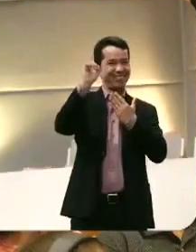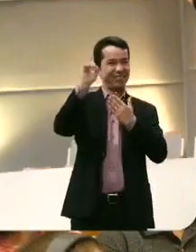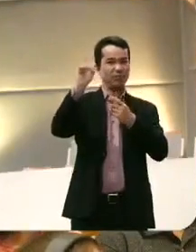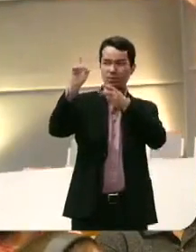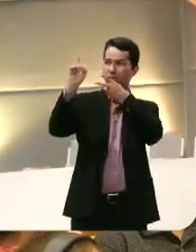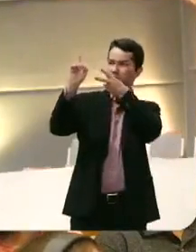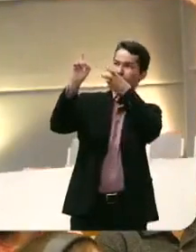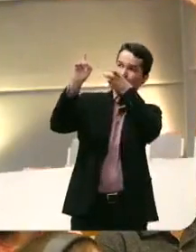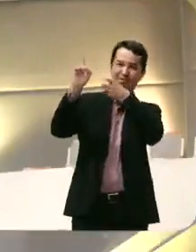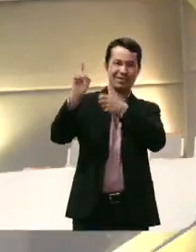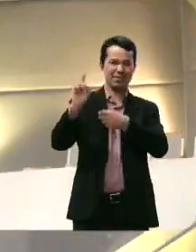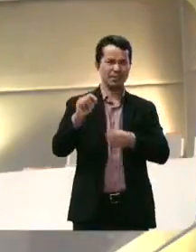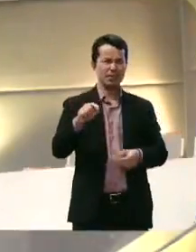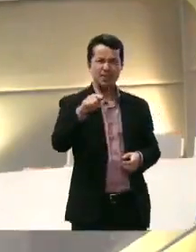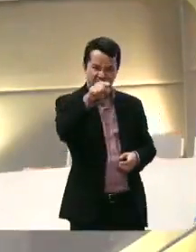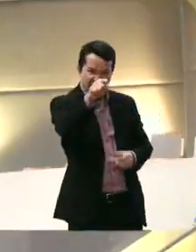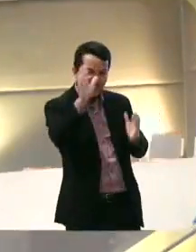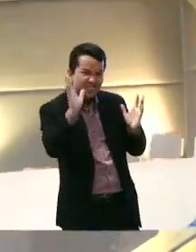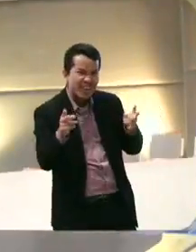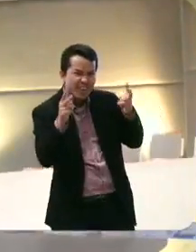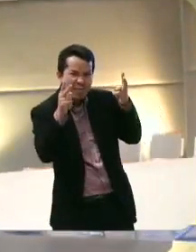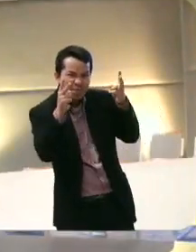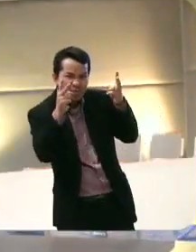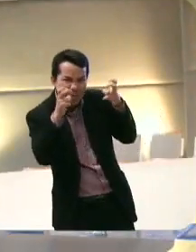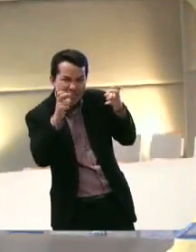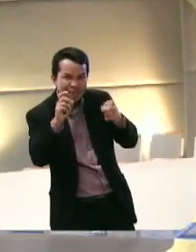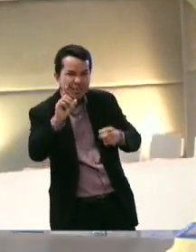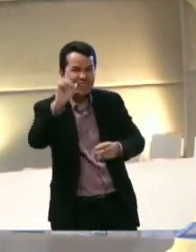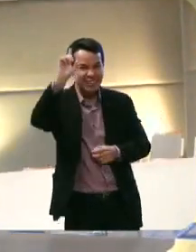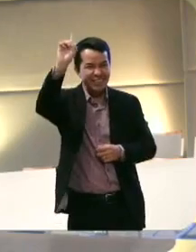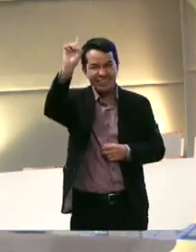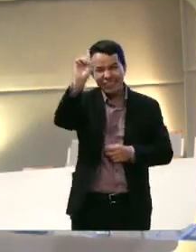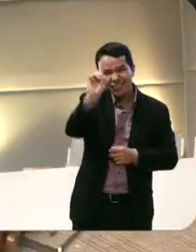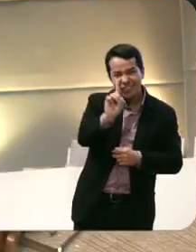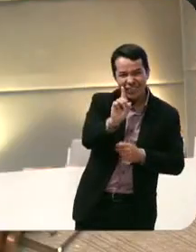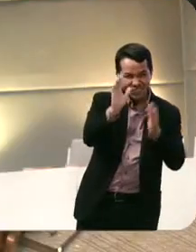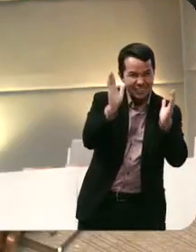Quem já percebeu a presença do Senhor alguma vez? Levante as mãos.